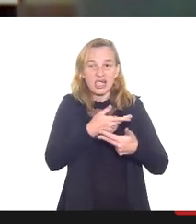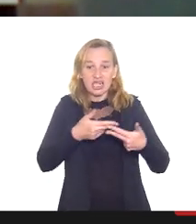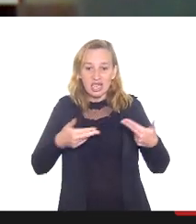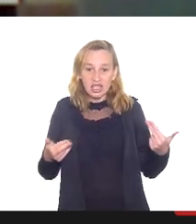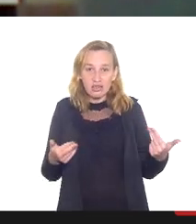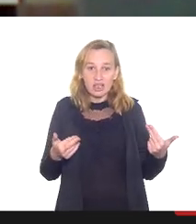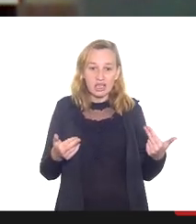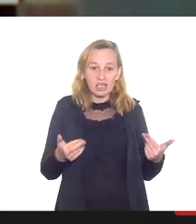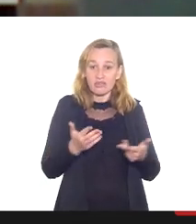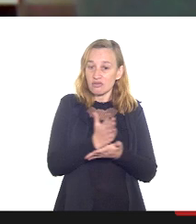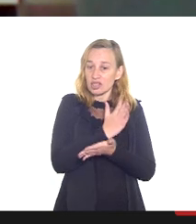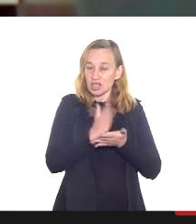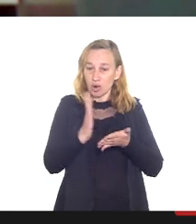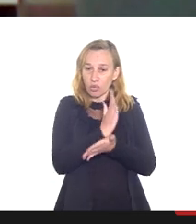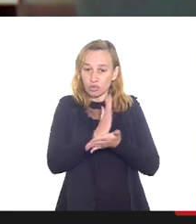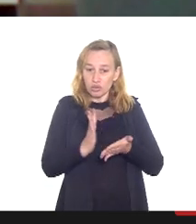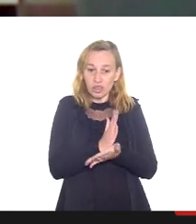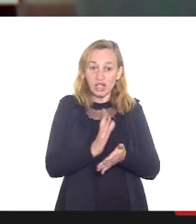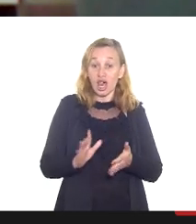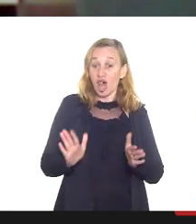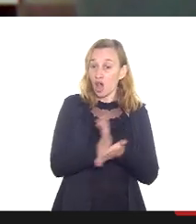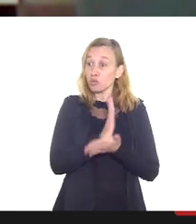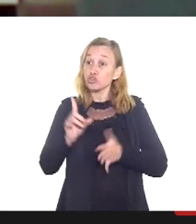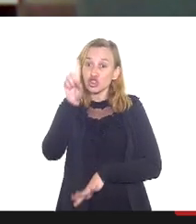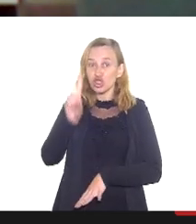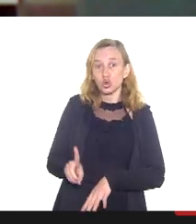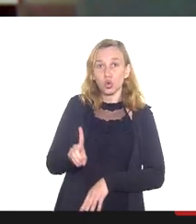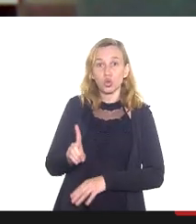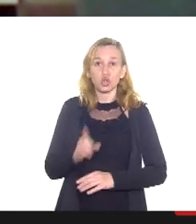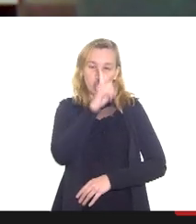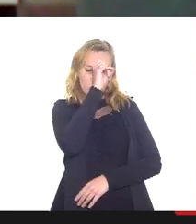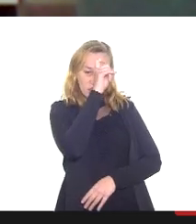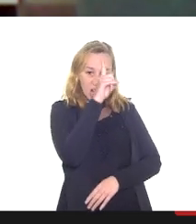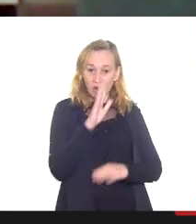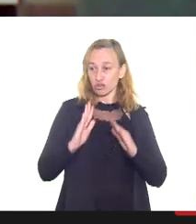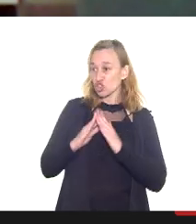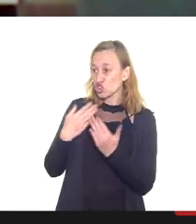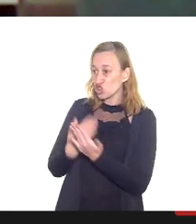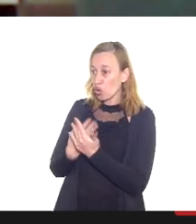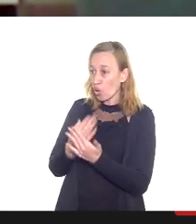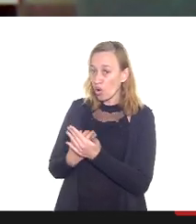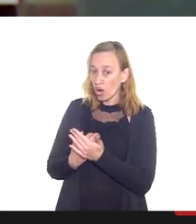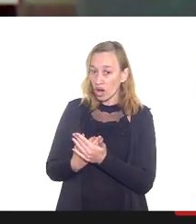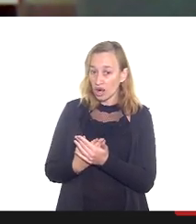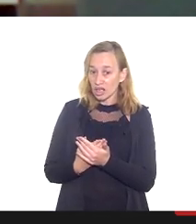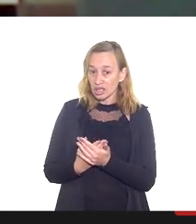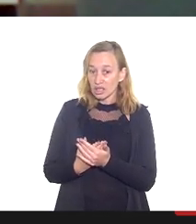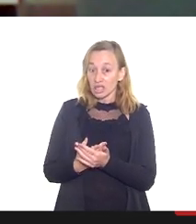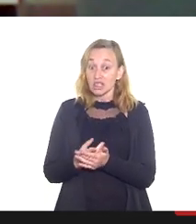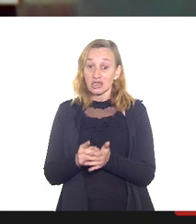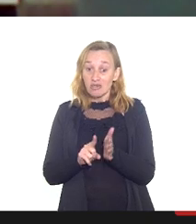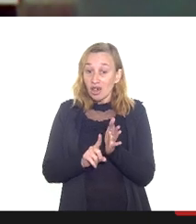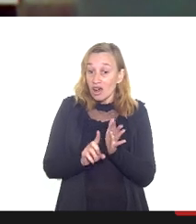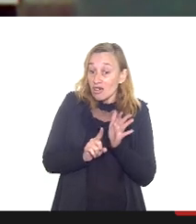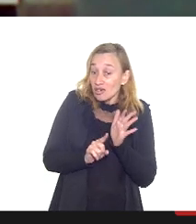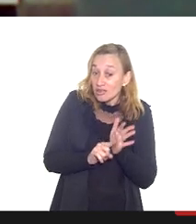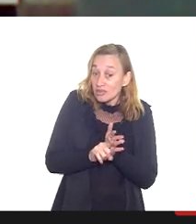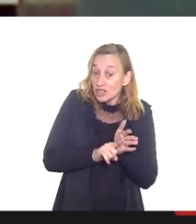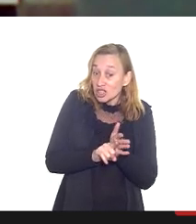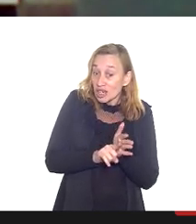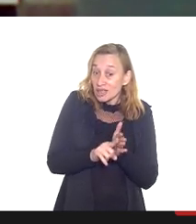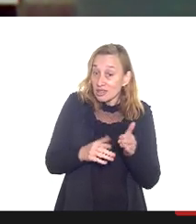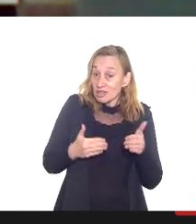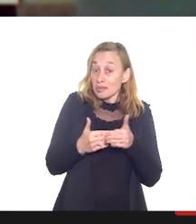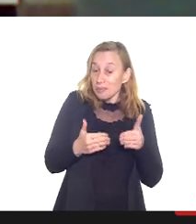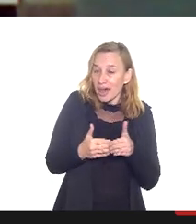vezes, alguns diretores de hospitais e de escolas, às vezes, evitam a fiscalização do parlamentar, temendo